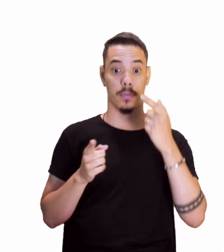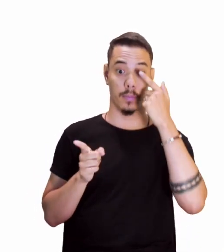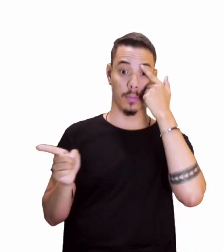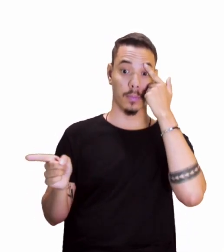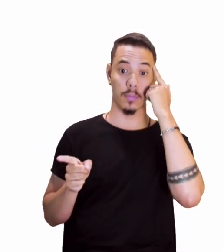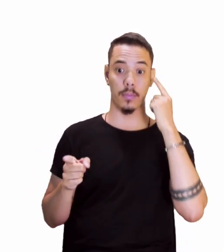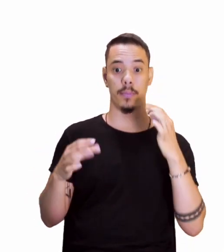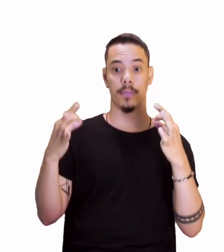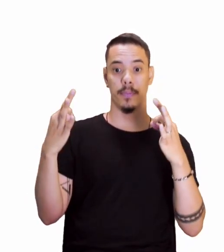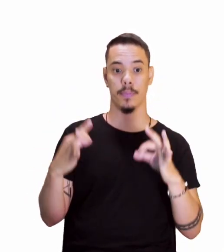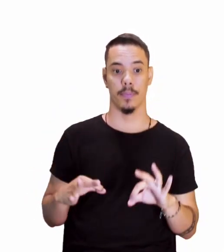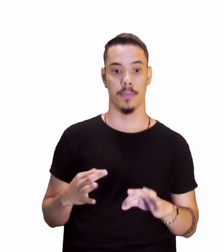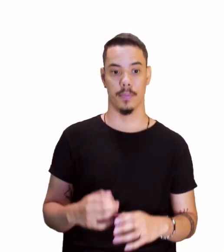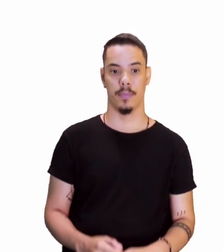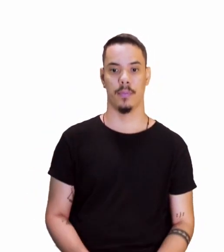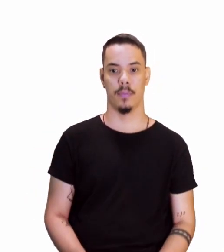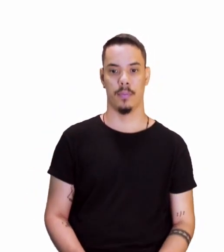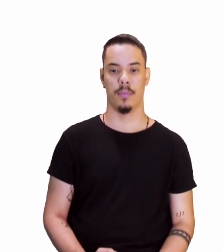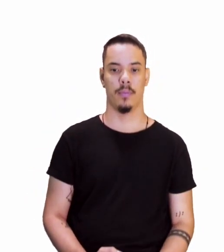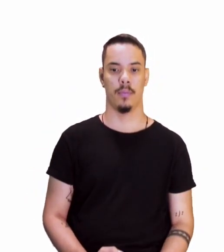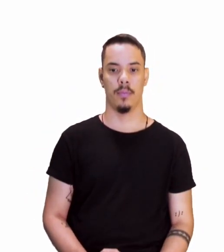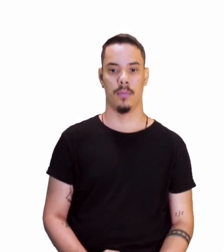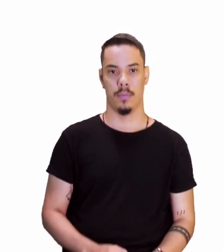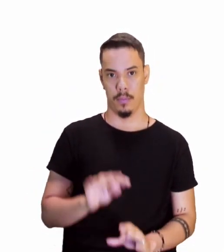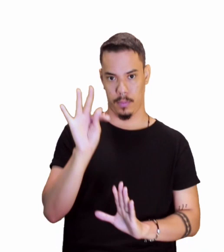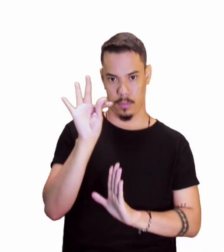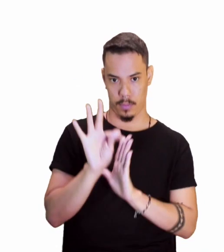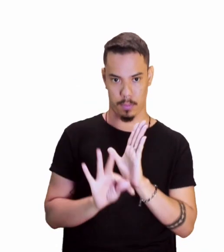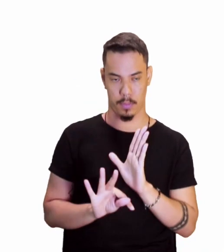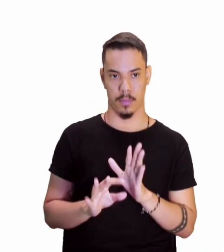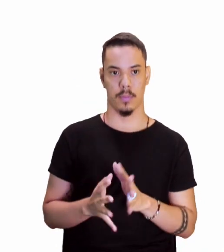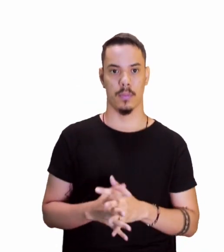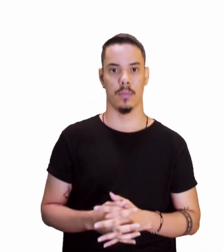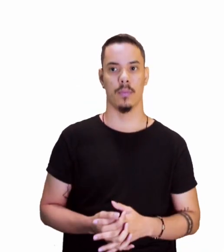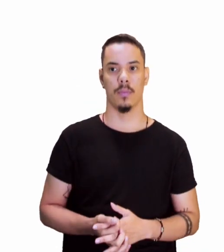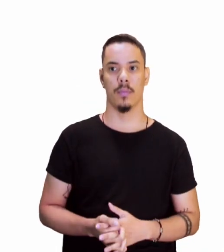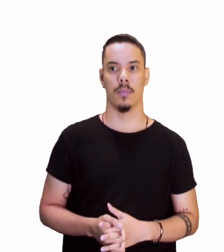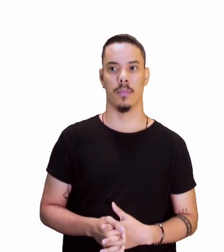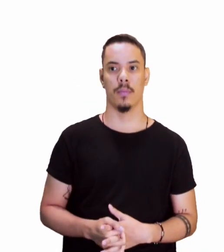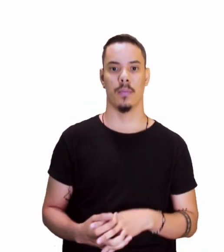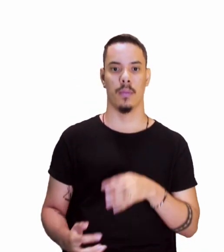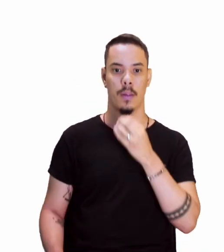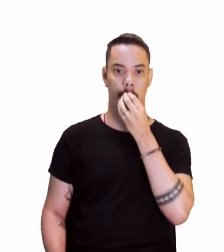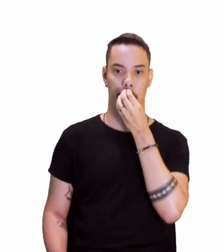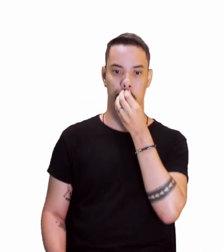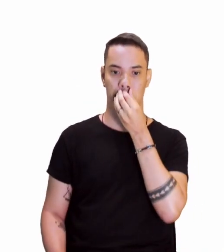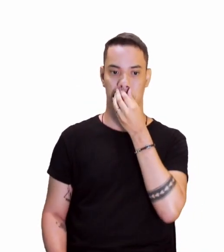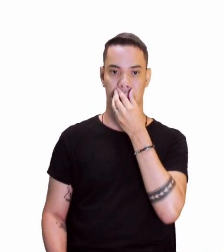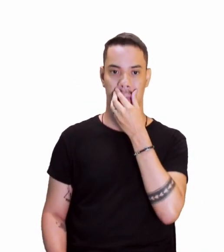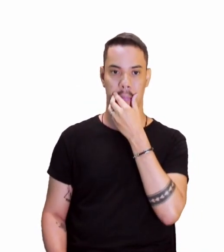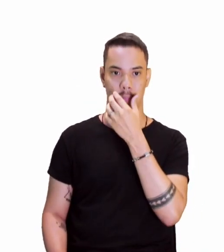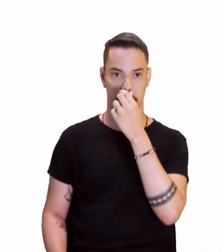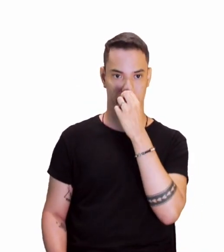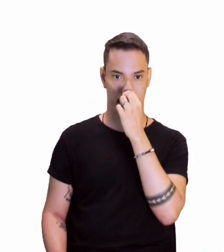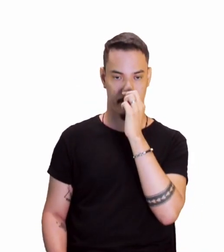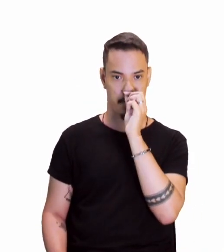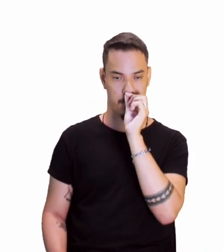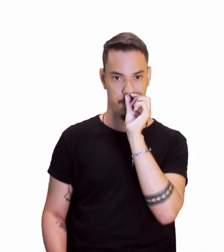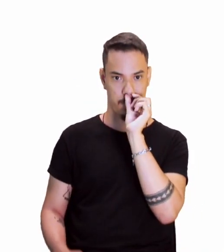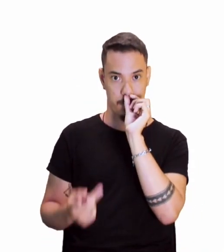considere as seguintes afirmações sobre os quadrinhos. Olha só. Observar aí, ó,